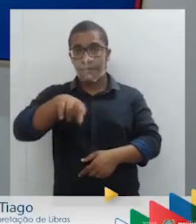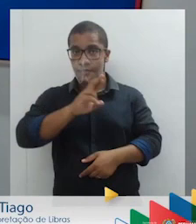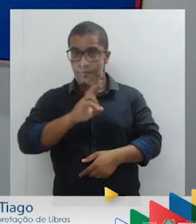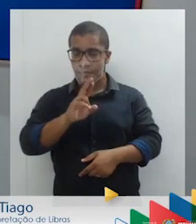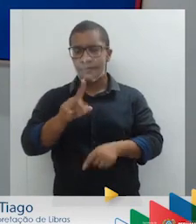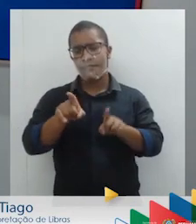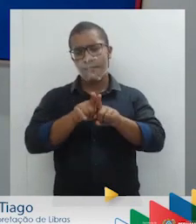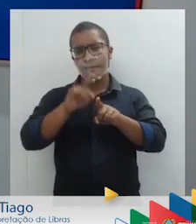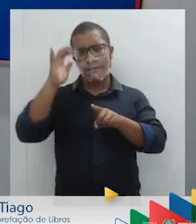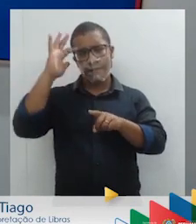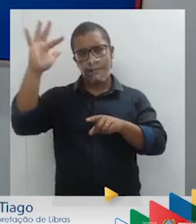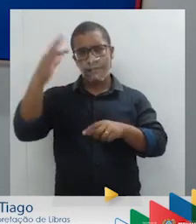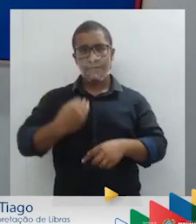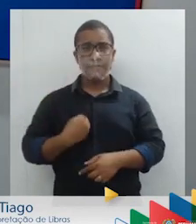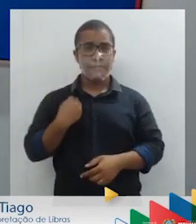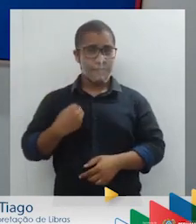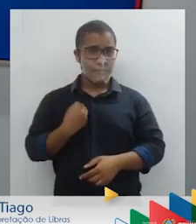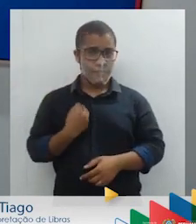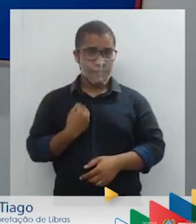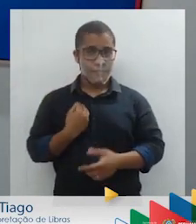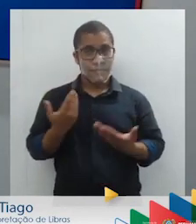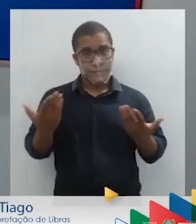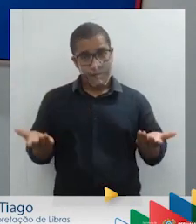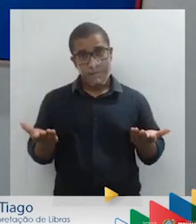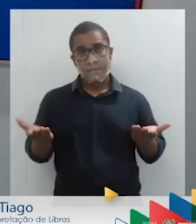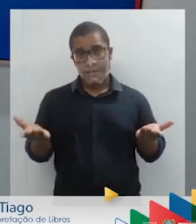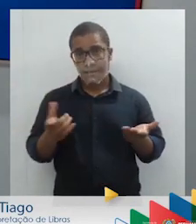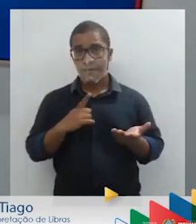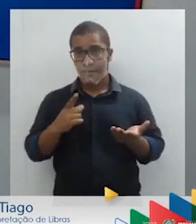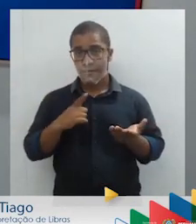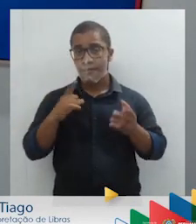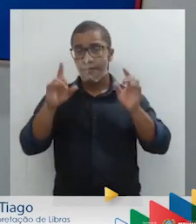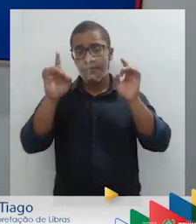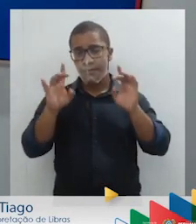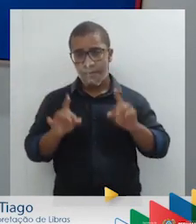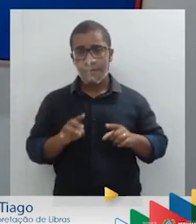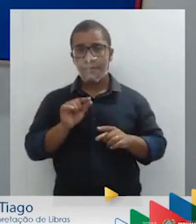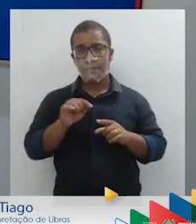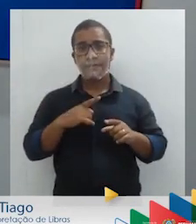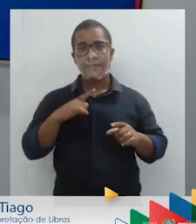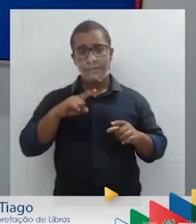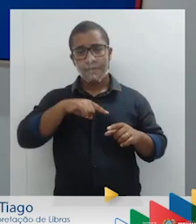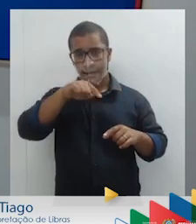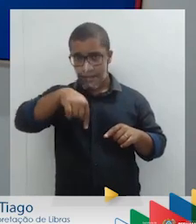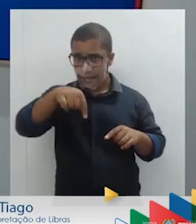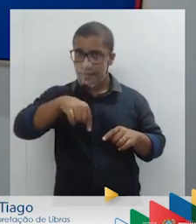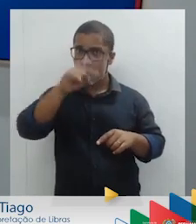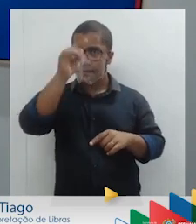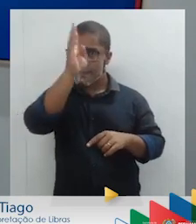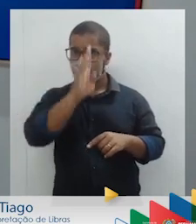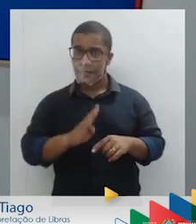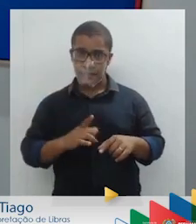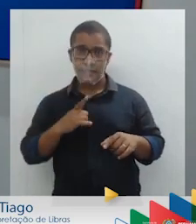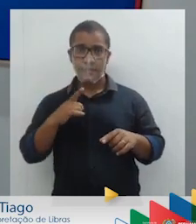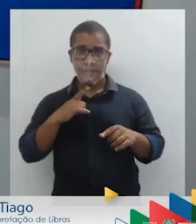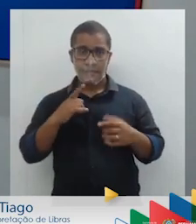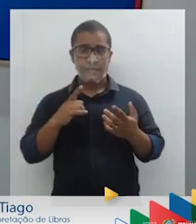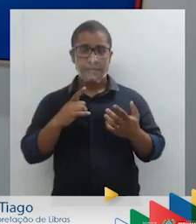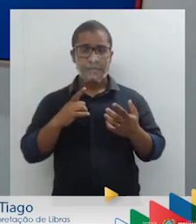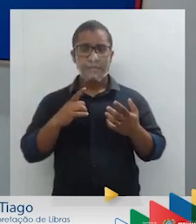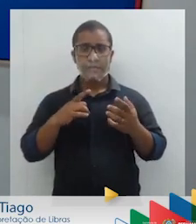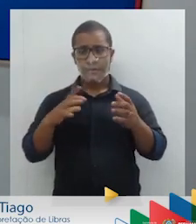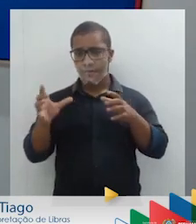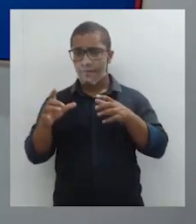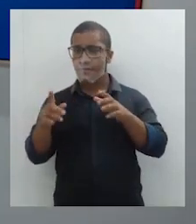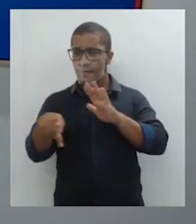e filosofias de vida em especial aquelas que se encontram em nosso país de acordo com o Censo